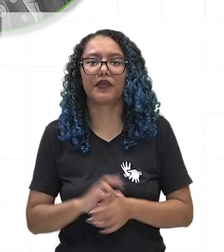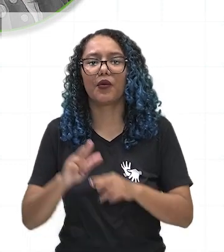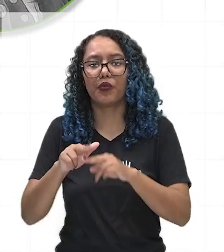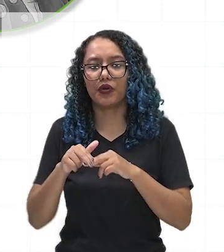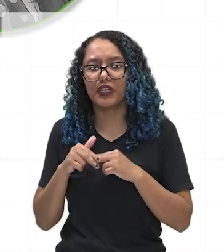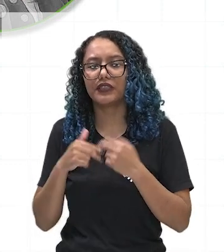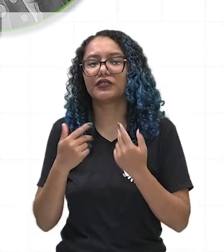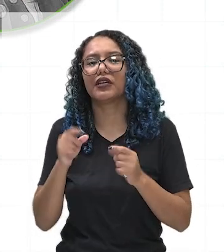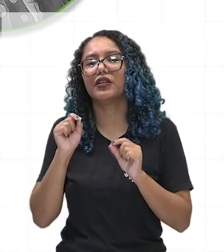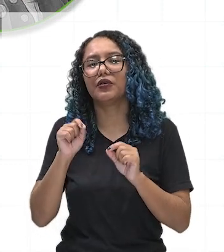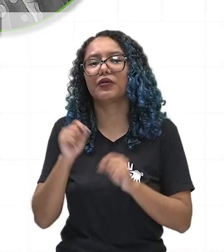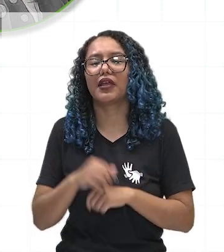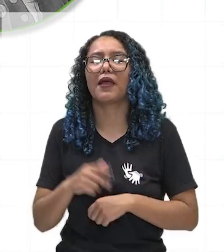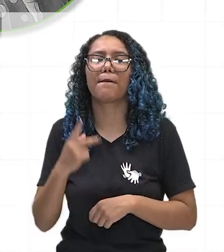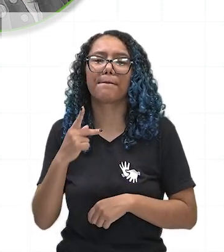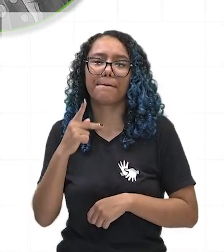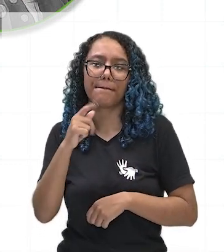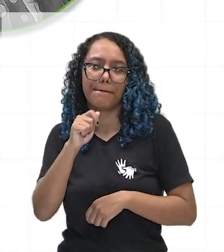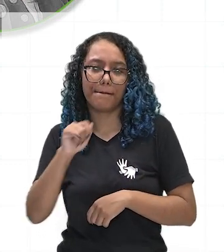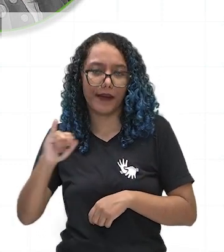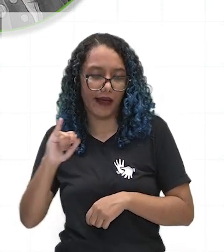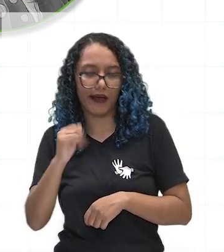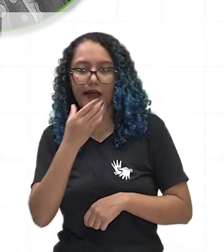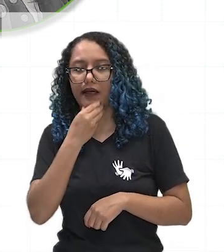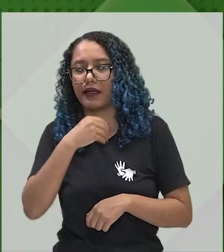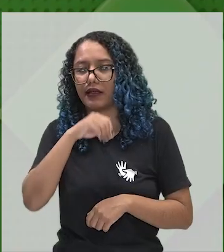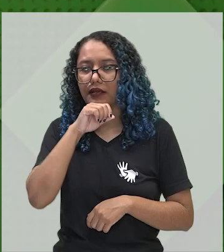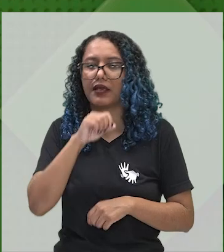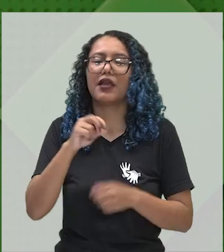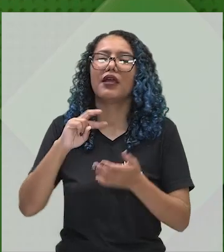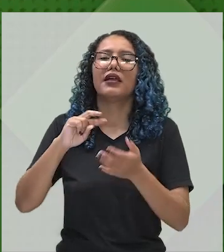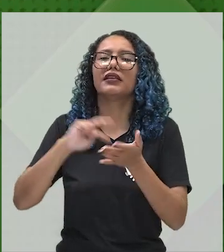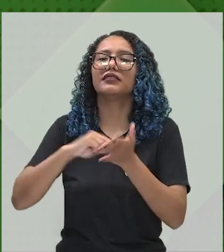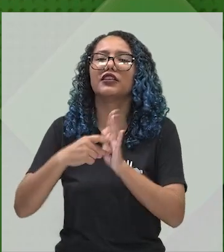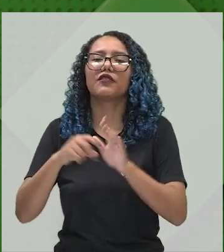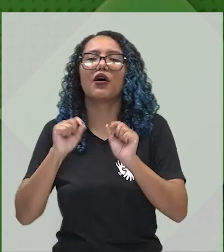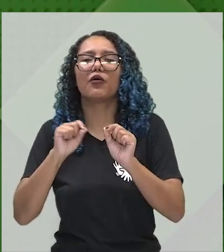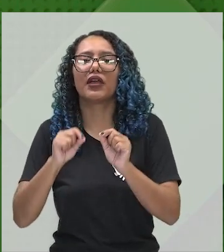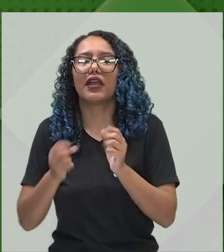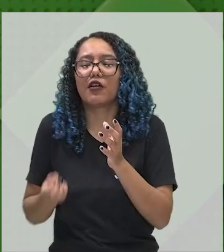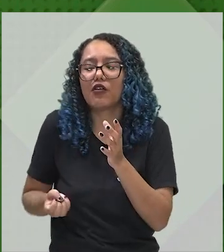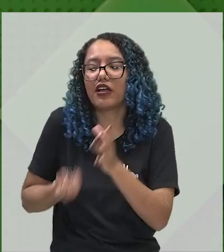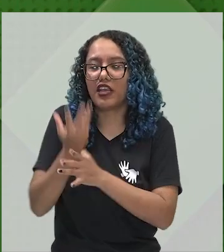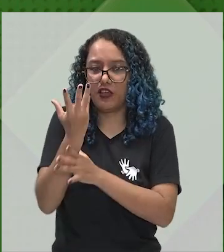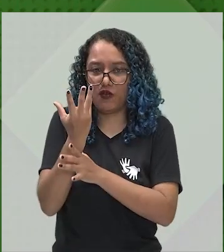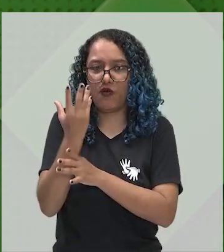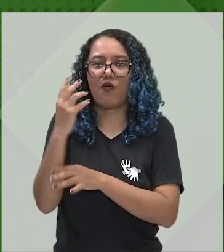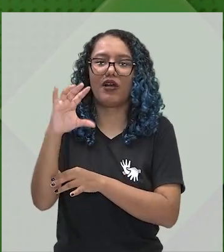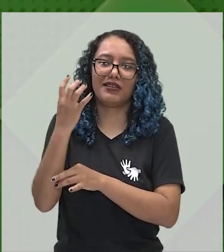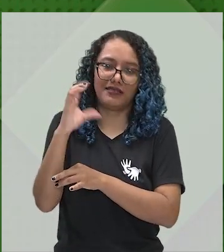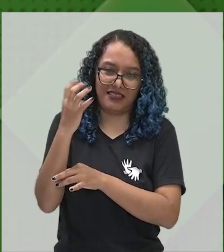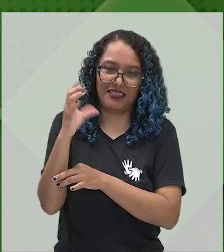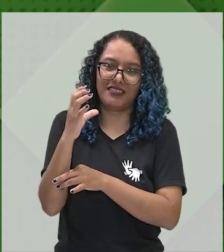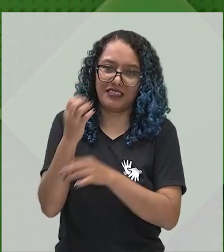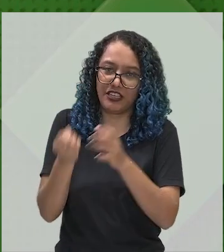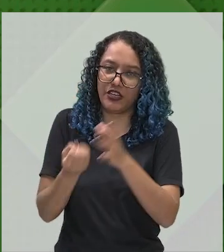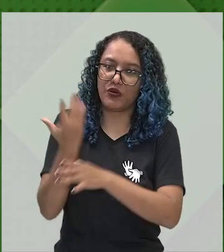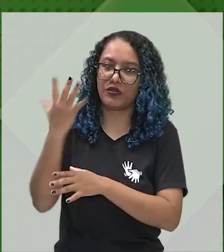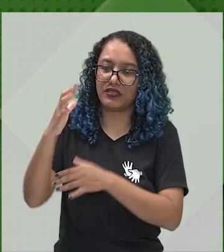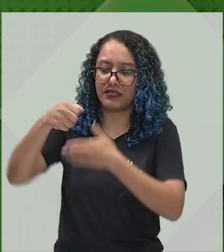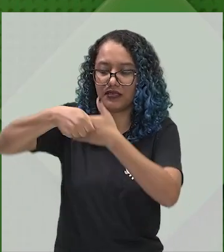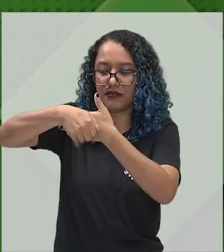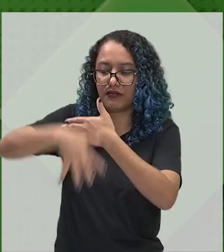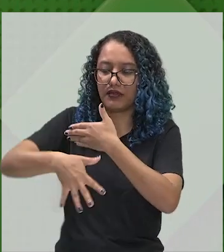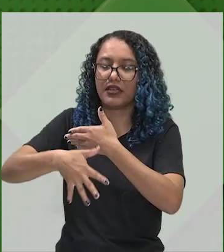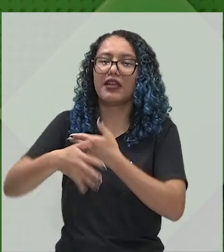foi considerado o pai da taxonomia, né, aquele que deu origem a essa ciência. Então, ele conseguiu organizar de